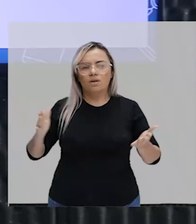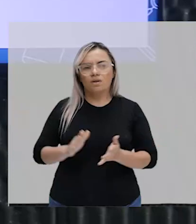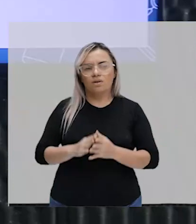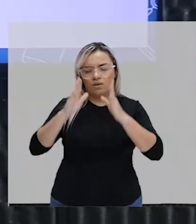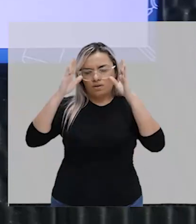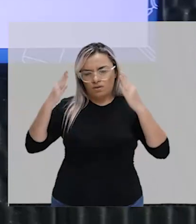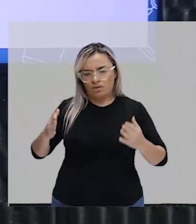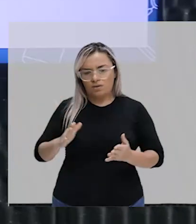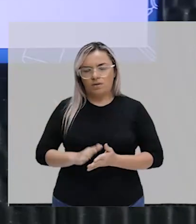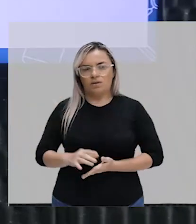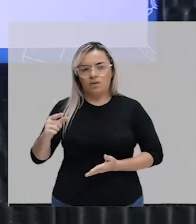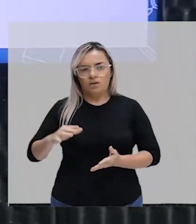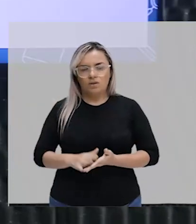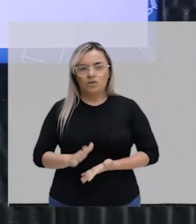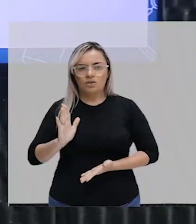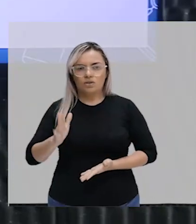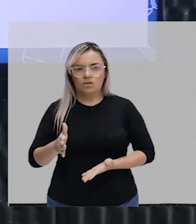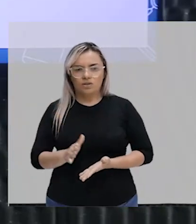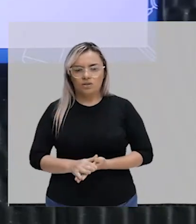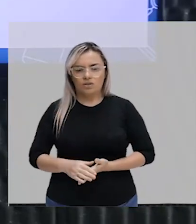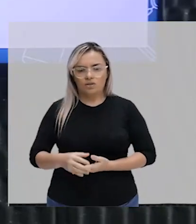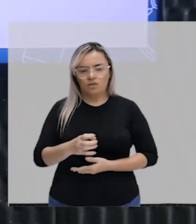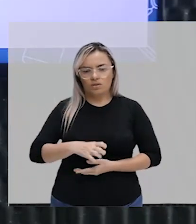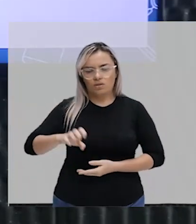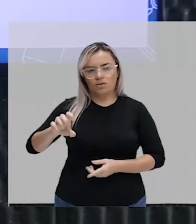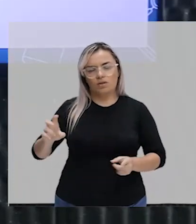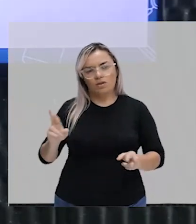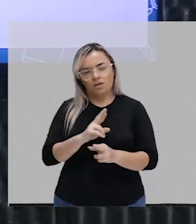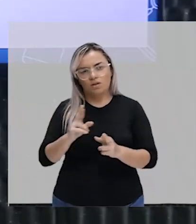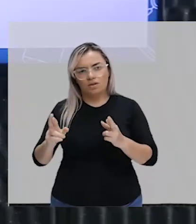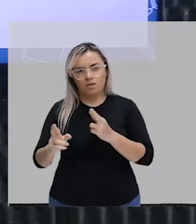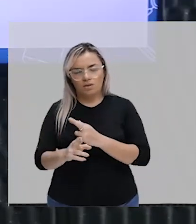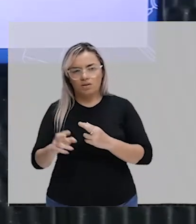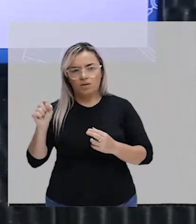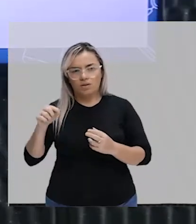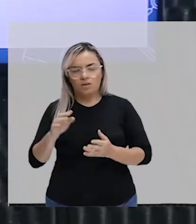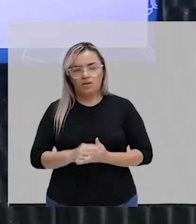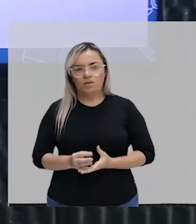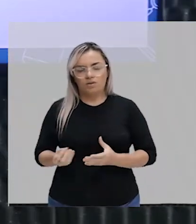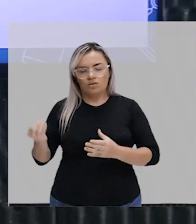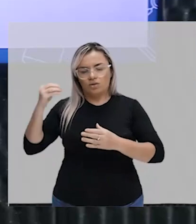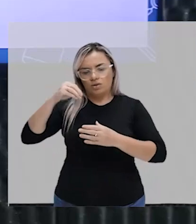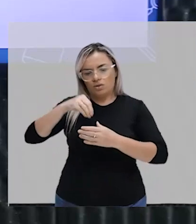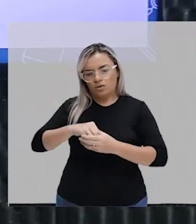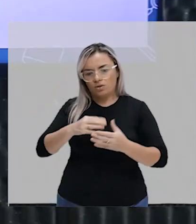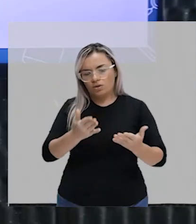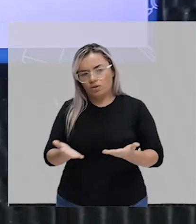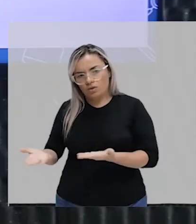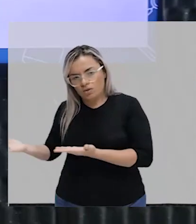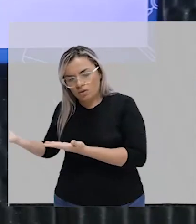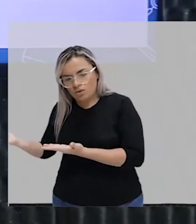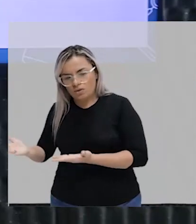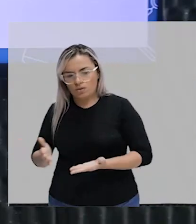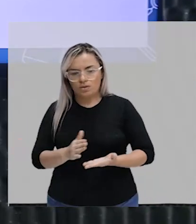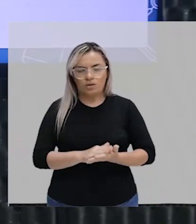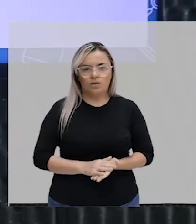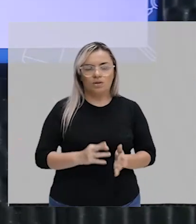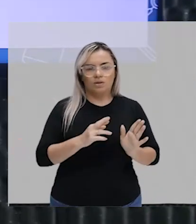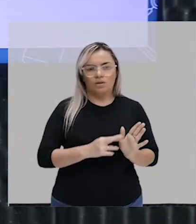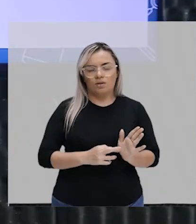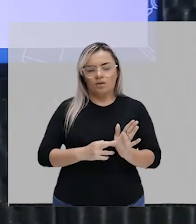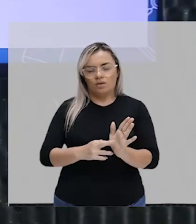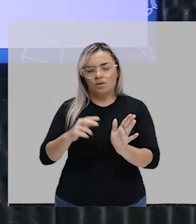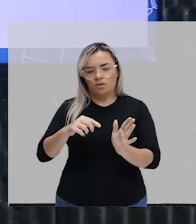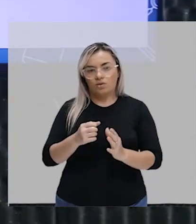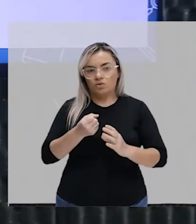gente acabou de ver relação de pertinência, relação de inclusão. Nesse caso aqui, ó, essa representação aqui é